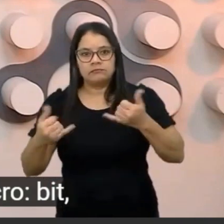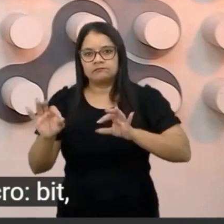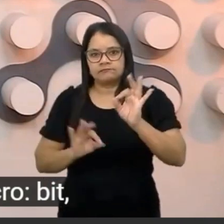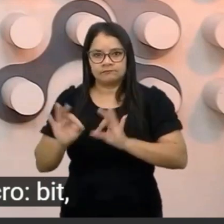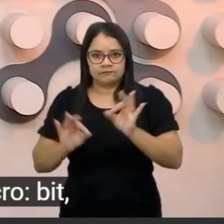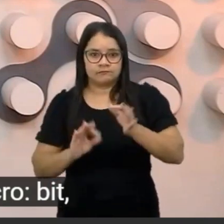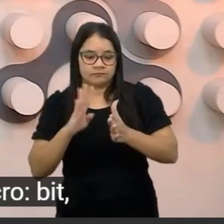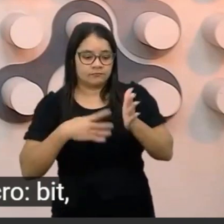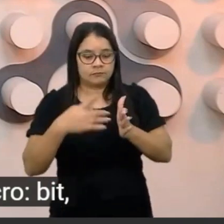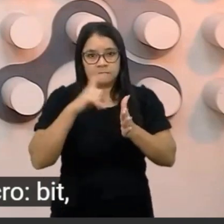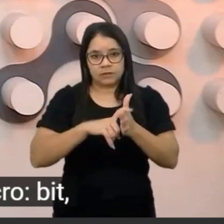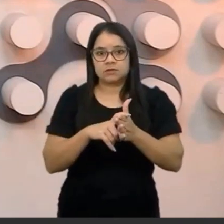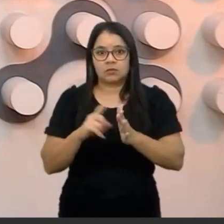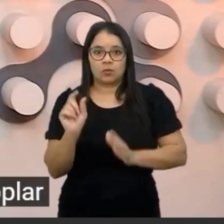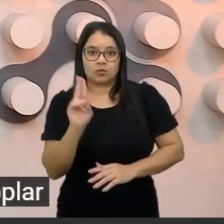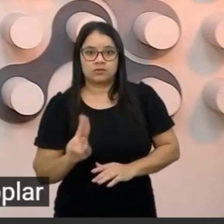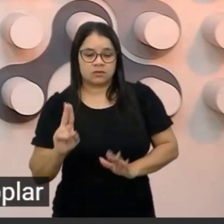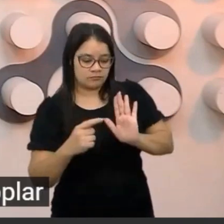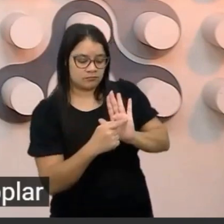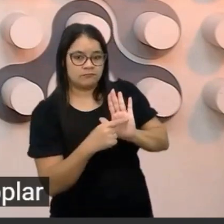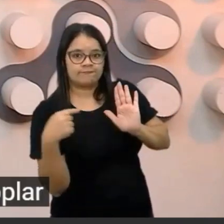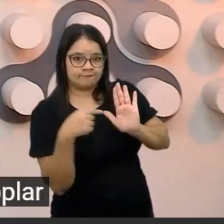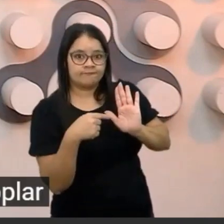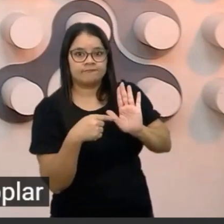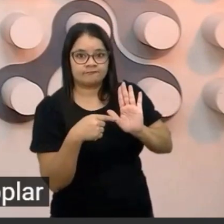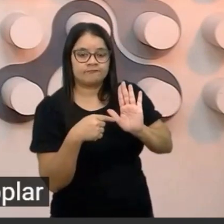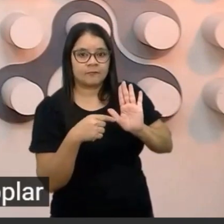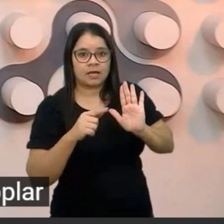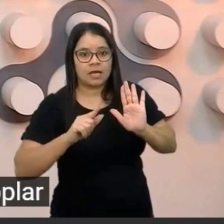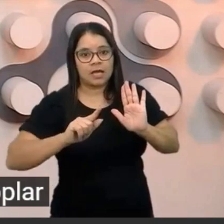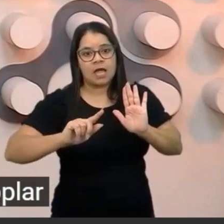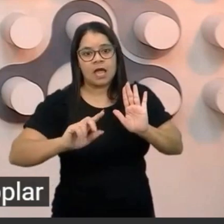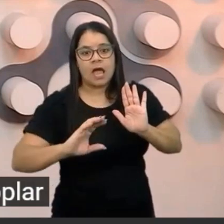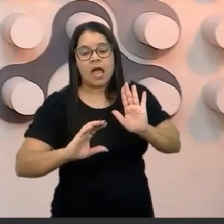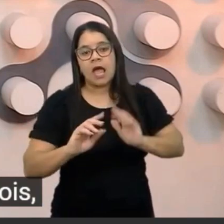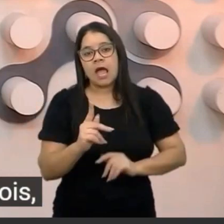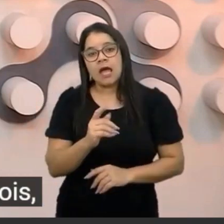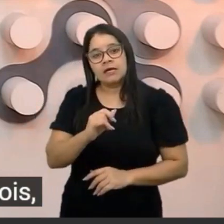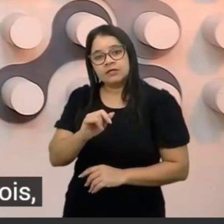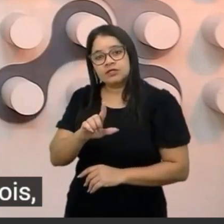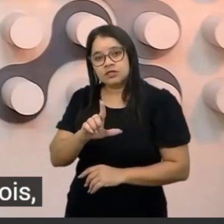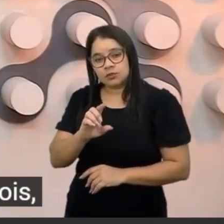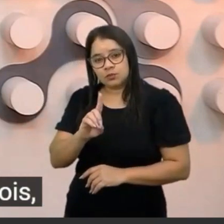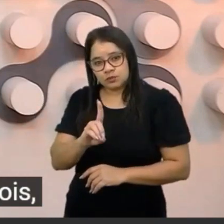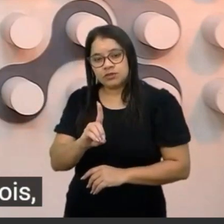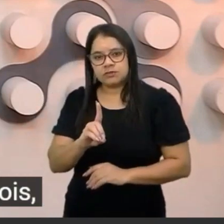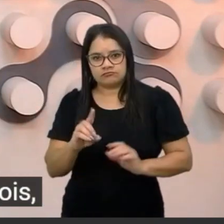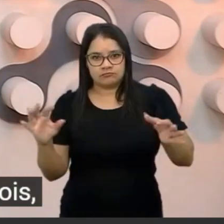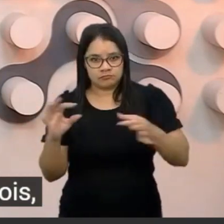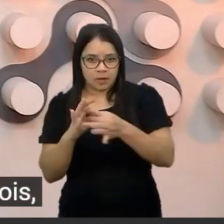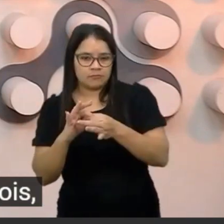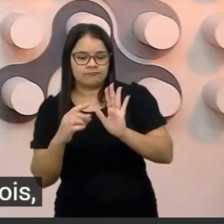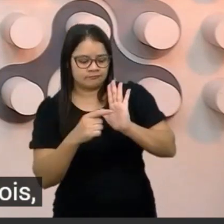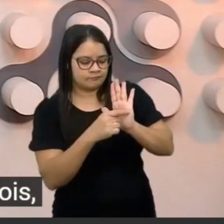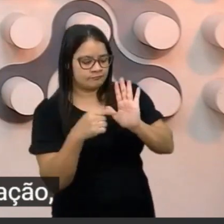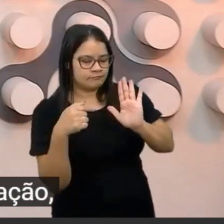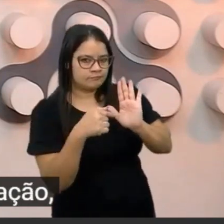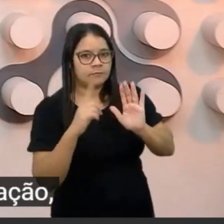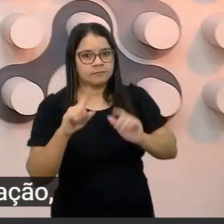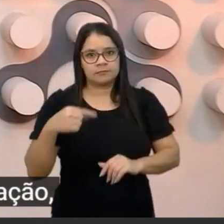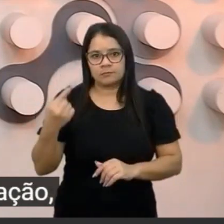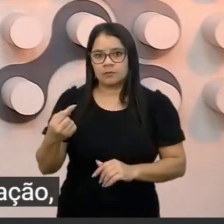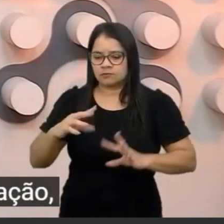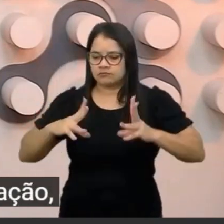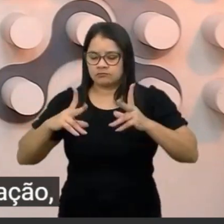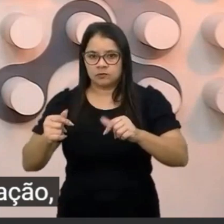da programação, ok? Então, eles vão usar o microbit, a plaquinha Shield, que é um adaptador para eu acoplar outros elementos ao nosso microbit, e